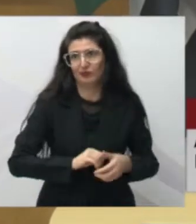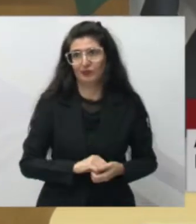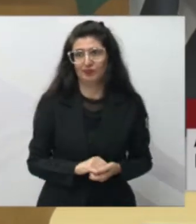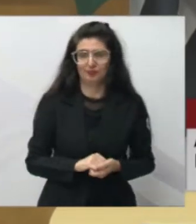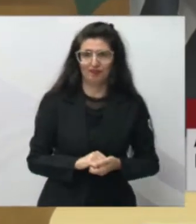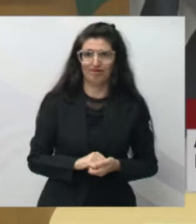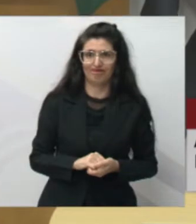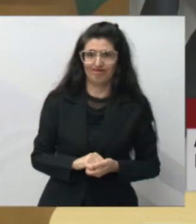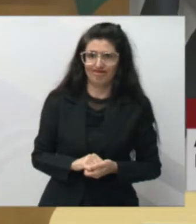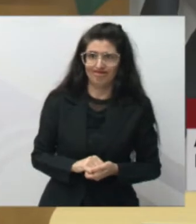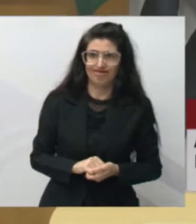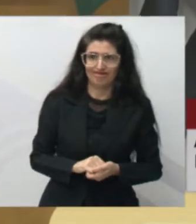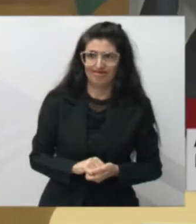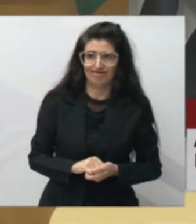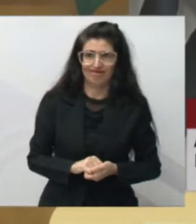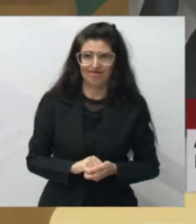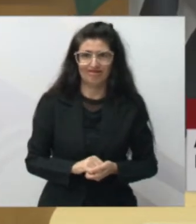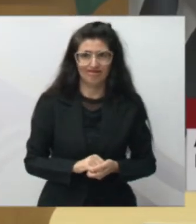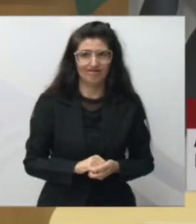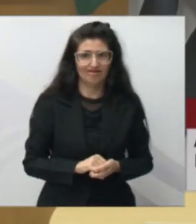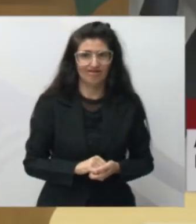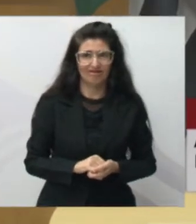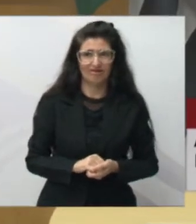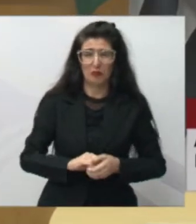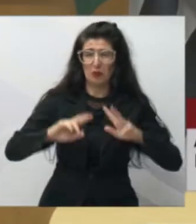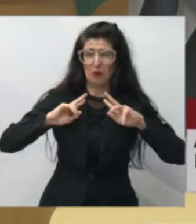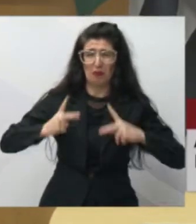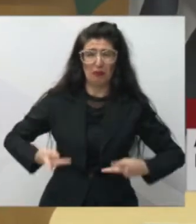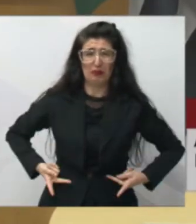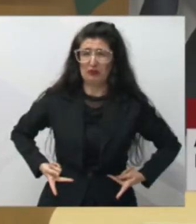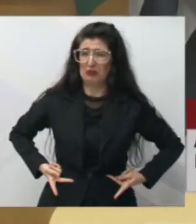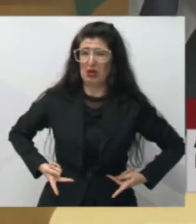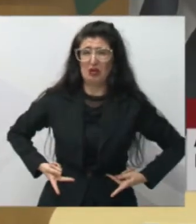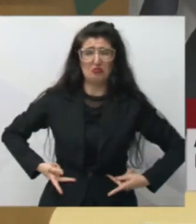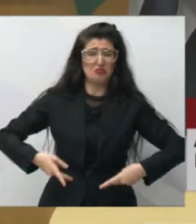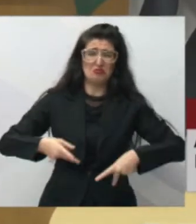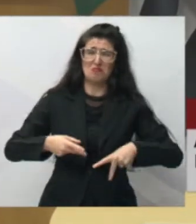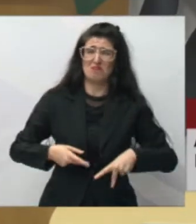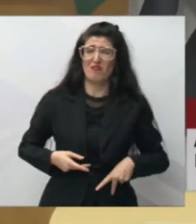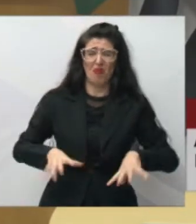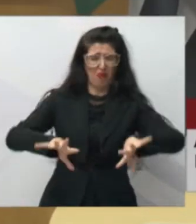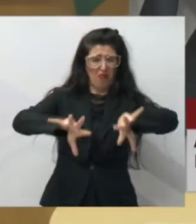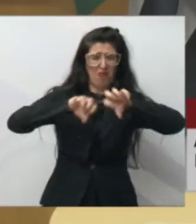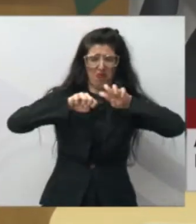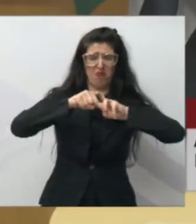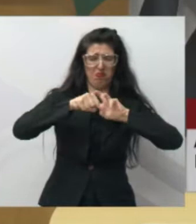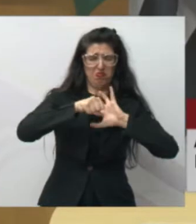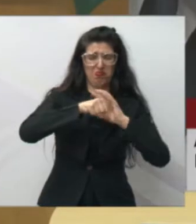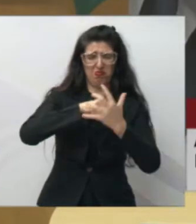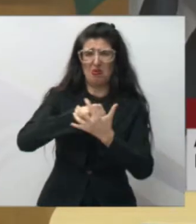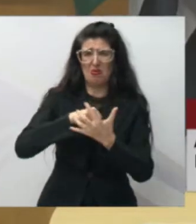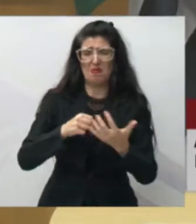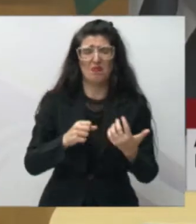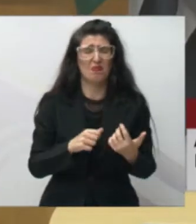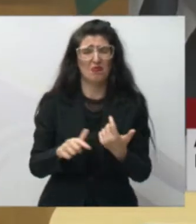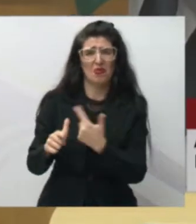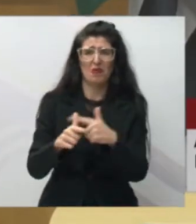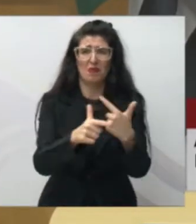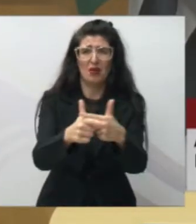dessa doença que alastra toda a humanidade, o Covid-19, nós estamos propondo neste